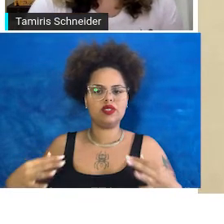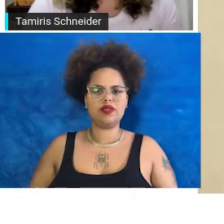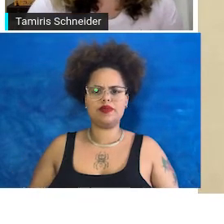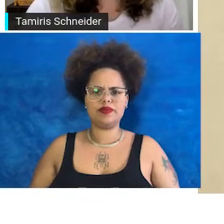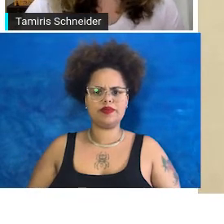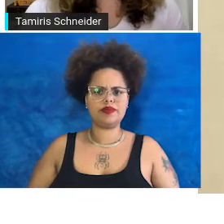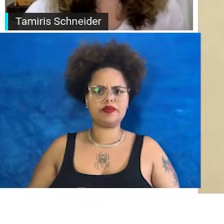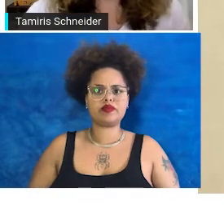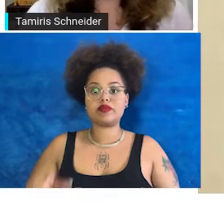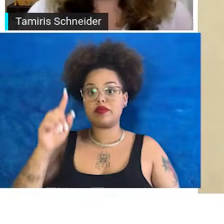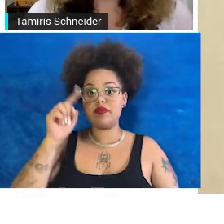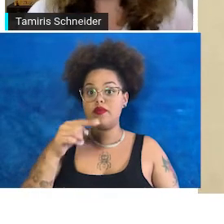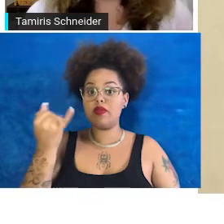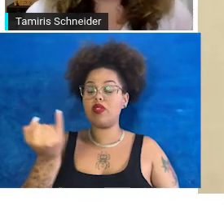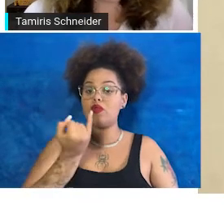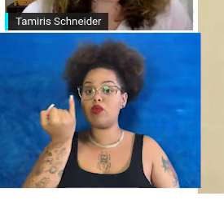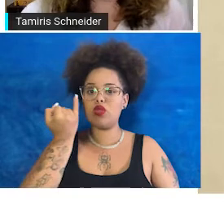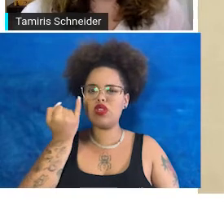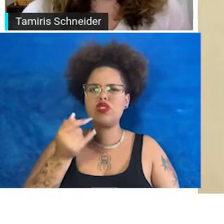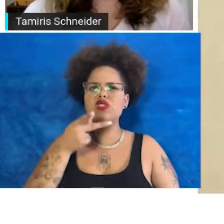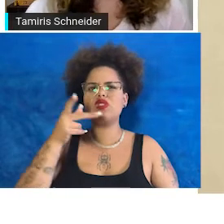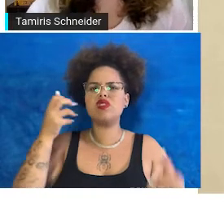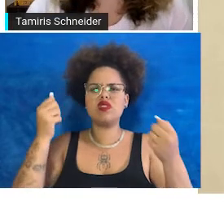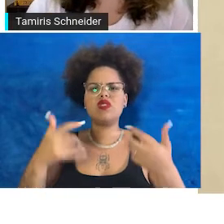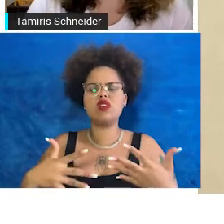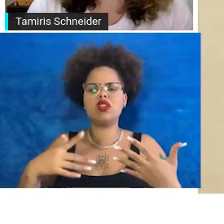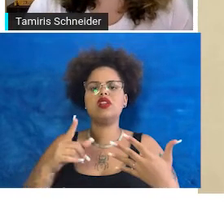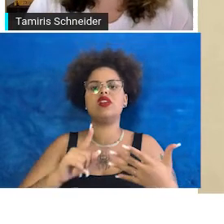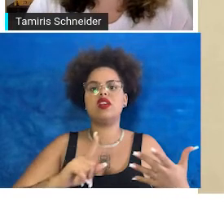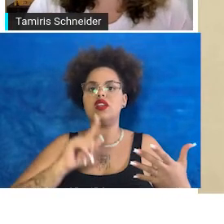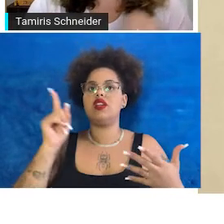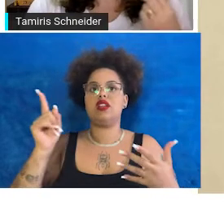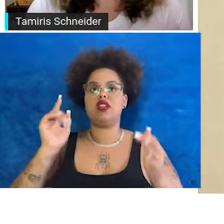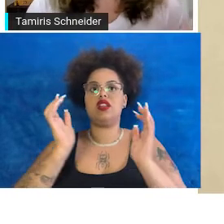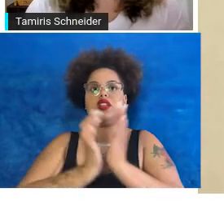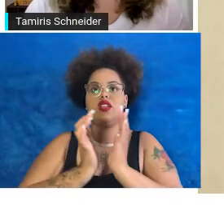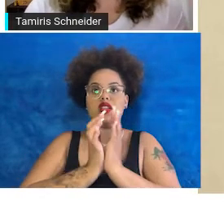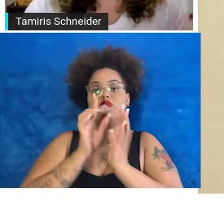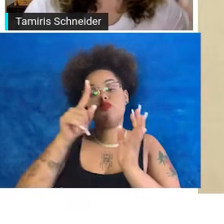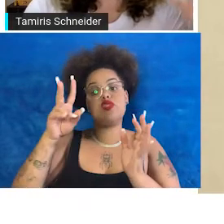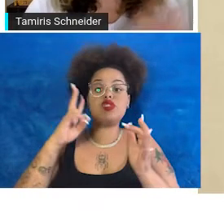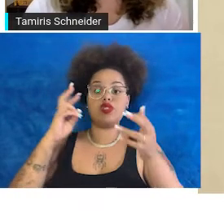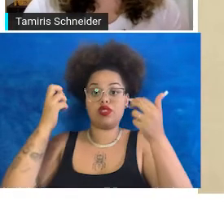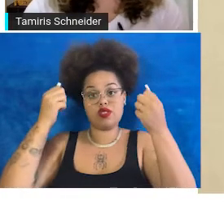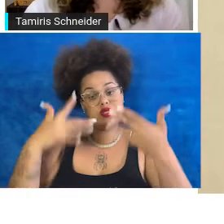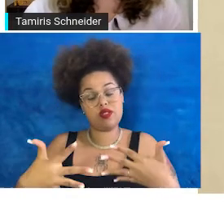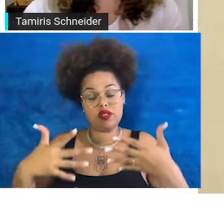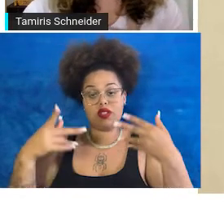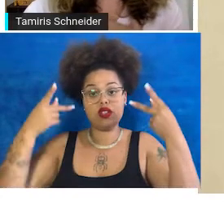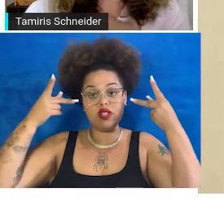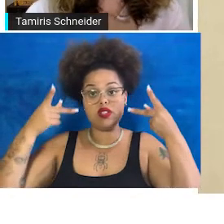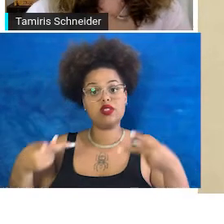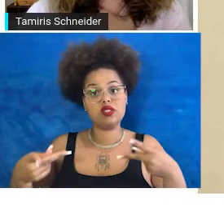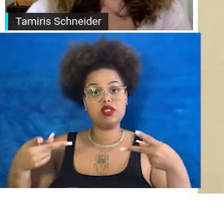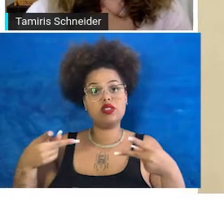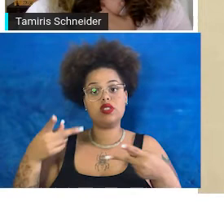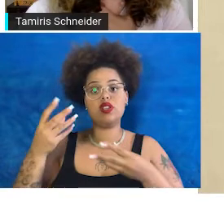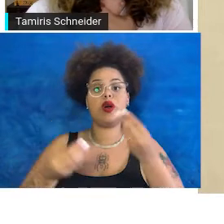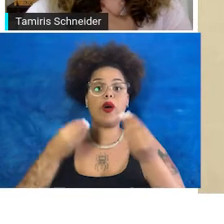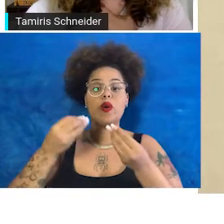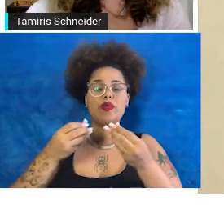É importantíssimo, é aquilo que eu falei lá na prestação de equipe. Você conta a história através dos personagens e como eles